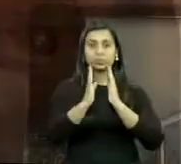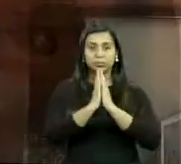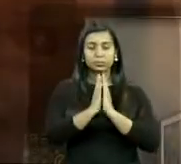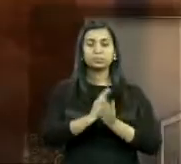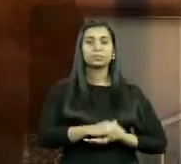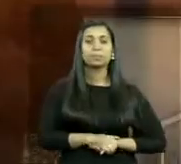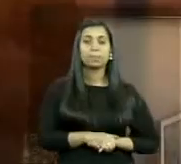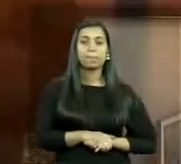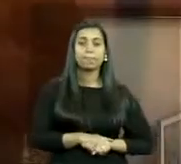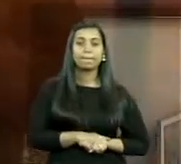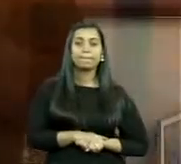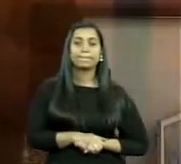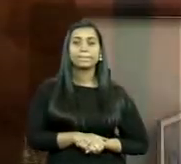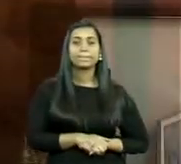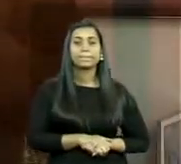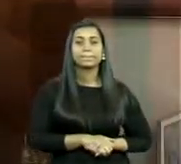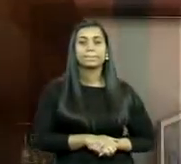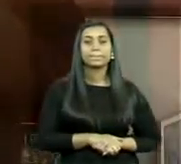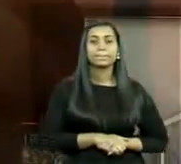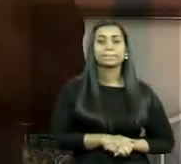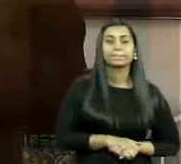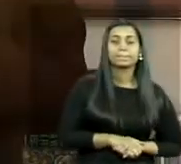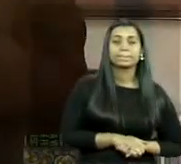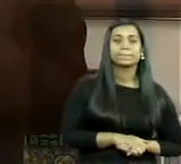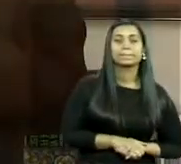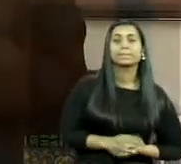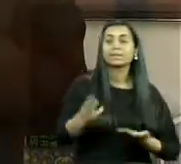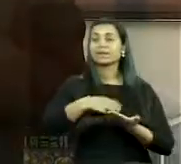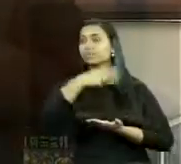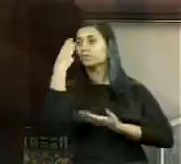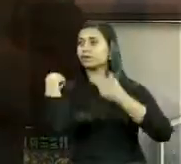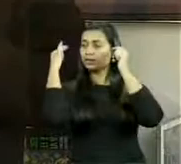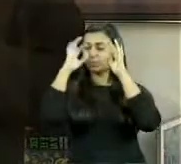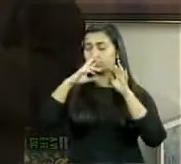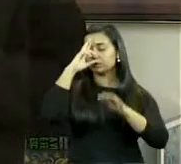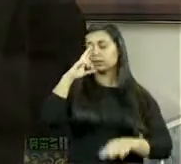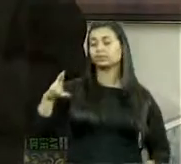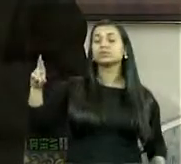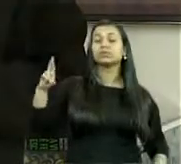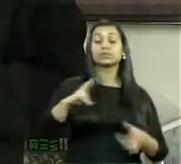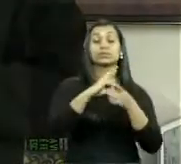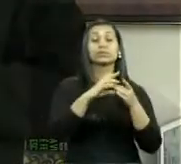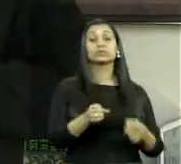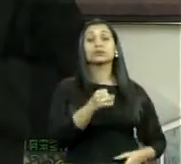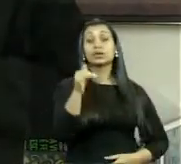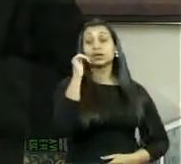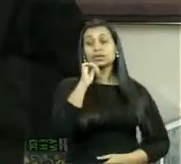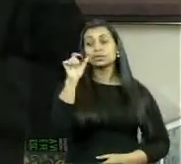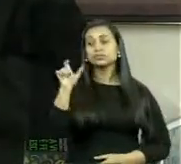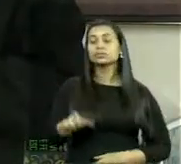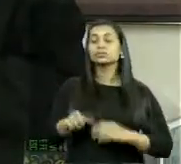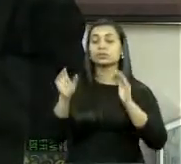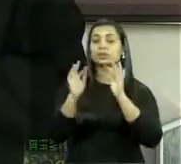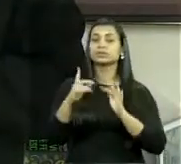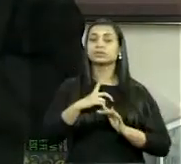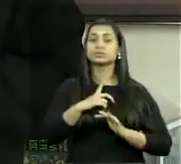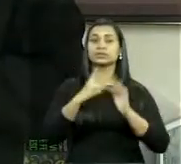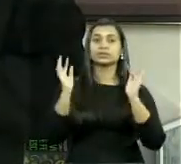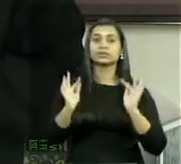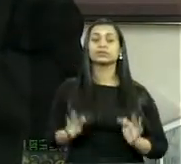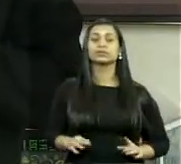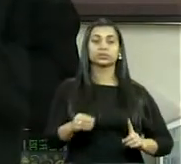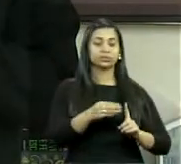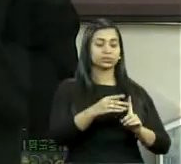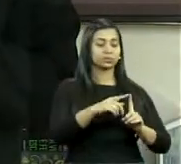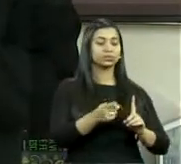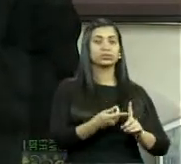agora e na hora da nossa morte. Amém. Ave Maria, cheia de graça, o Senhor é convosco. Bendita sois vós entre as